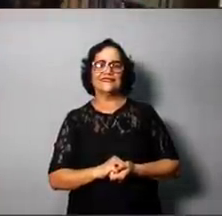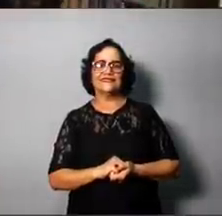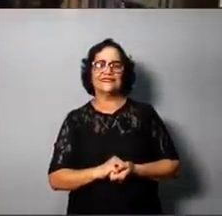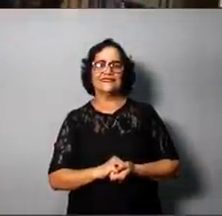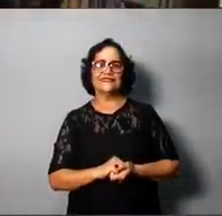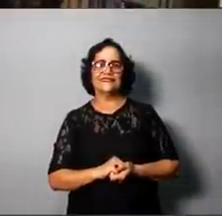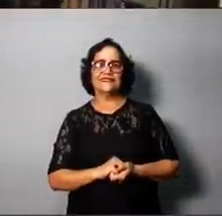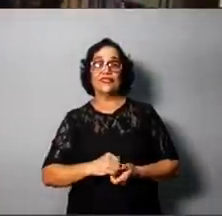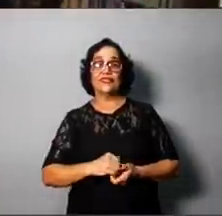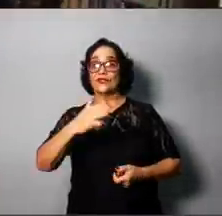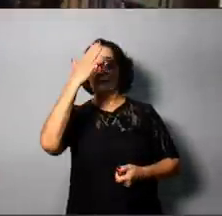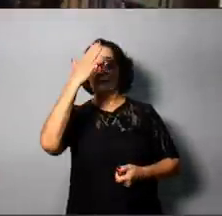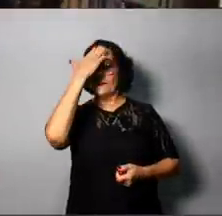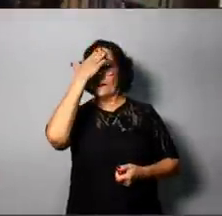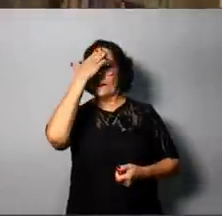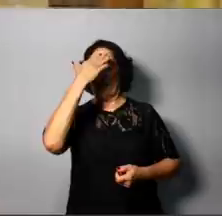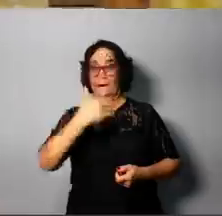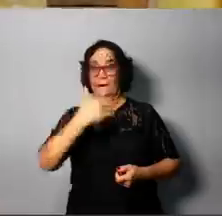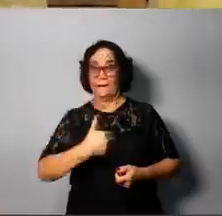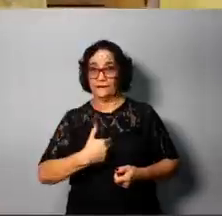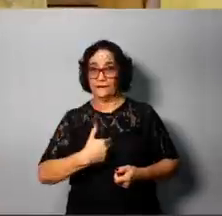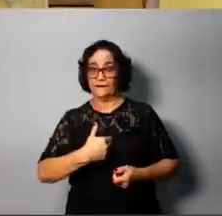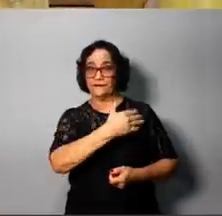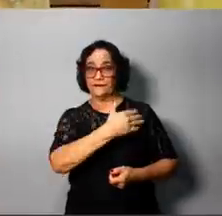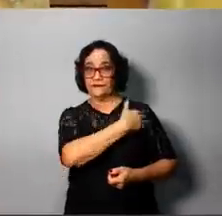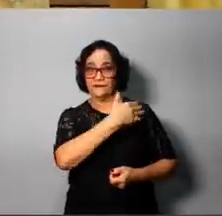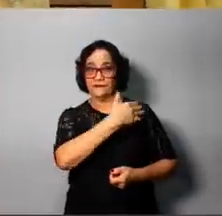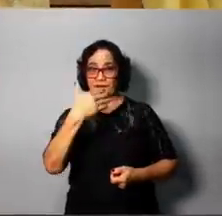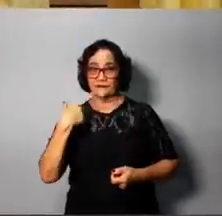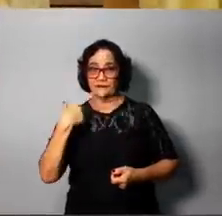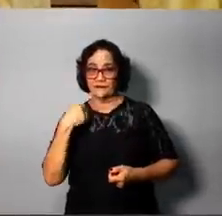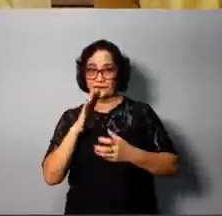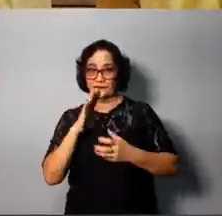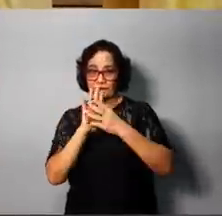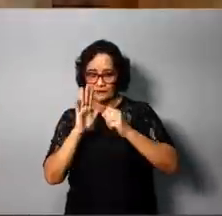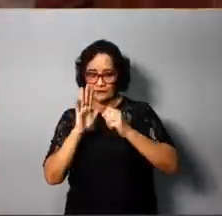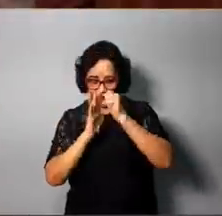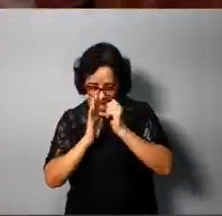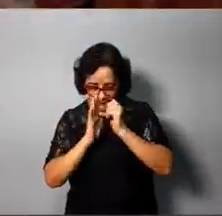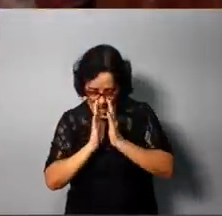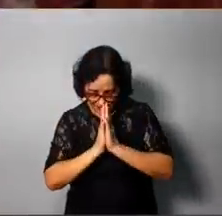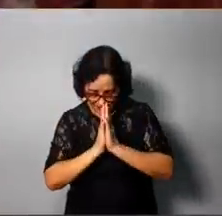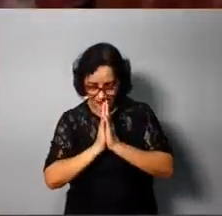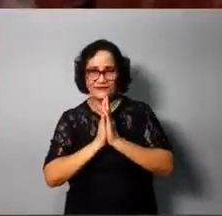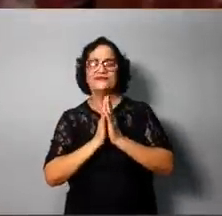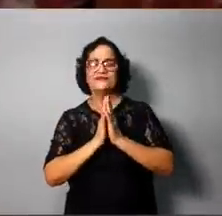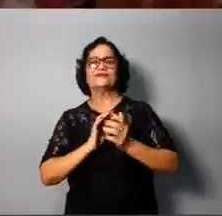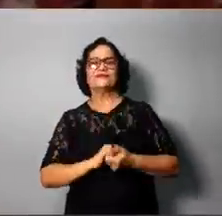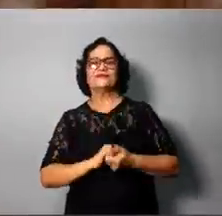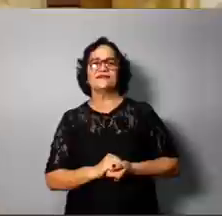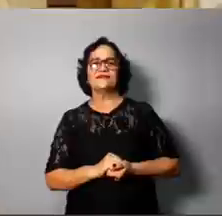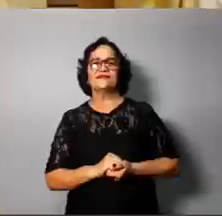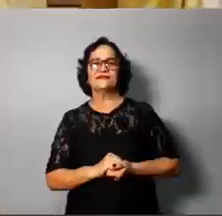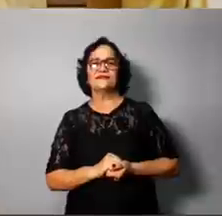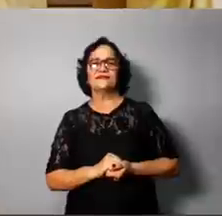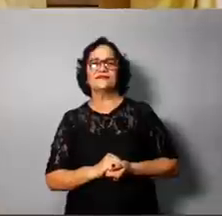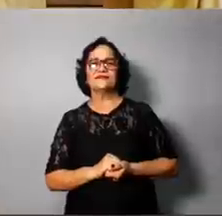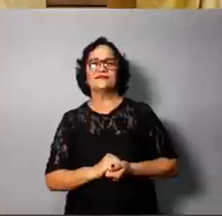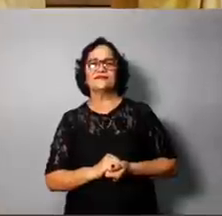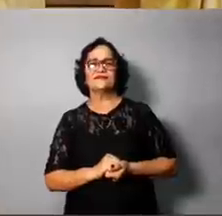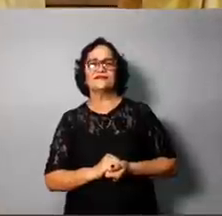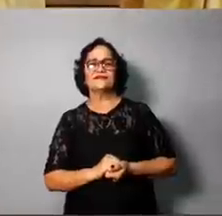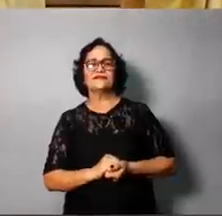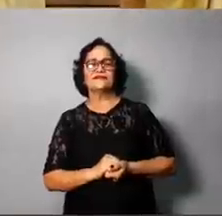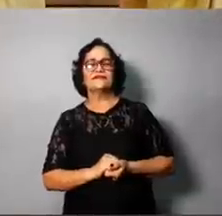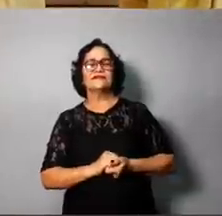Em nome do Pai, e do Filho, e do Espírito Santo. Amém. A graça de nosso